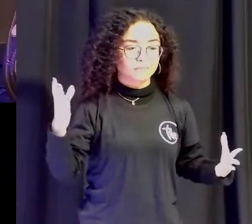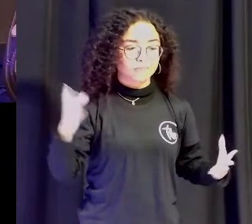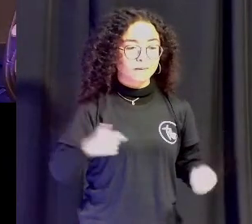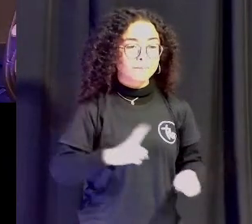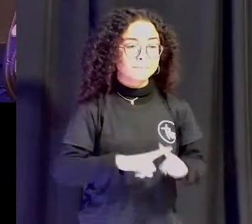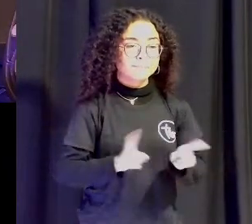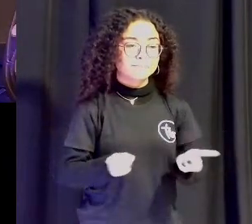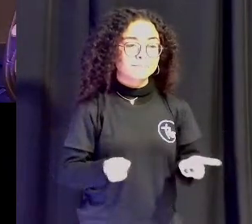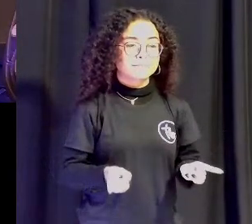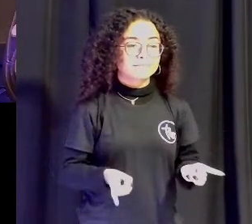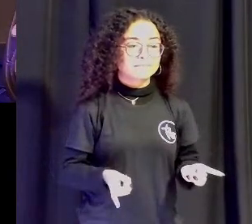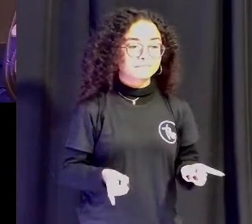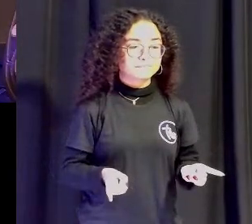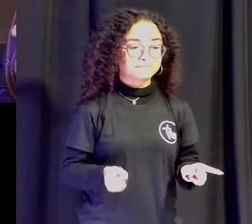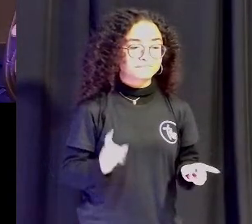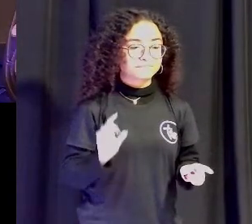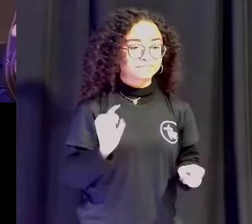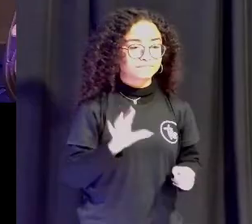foi Jesus,